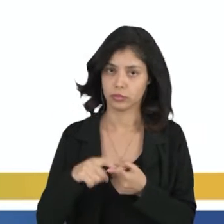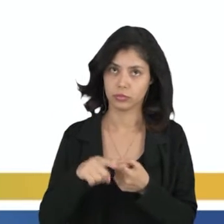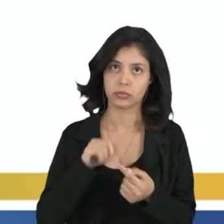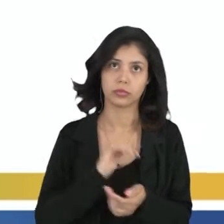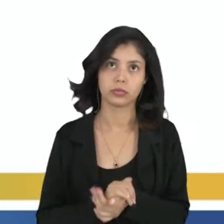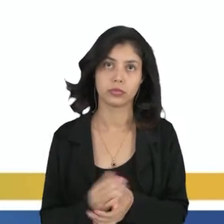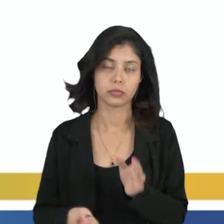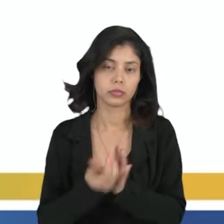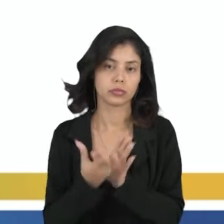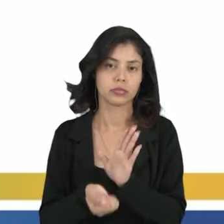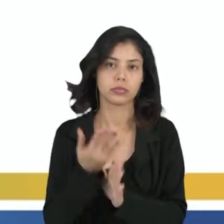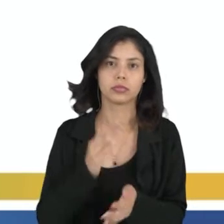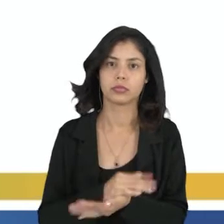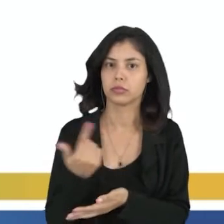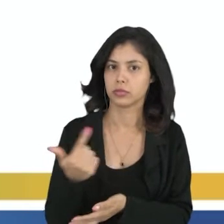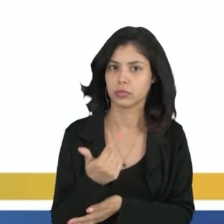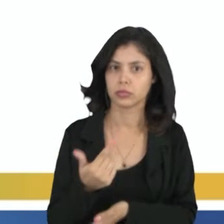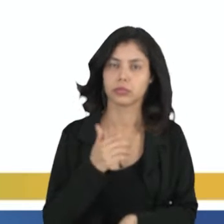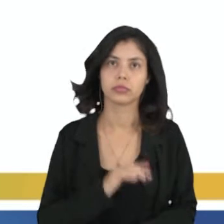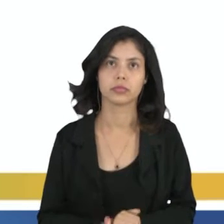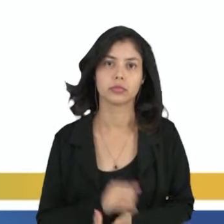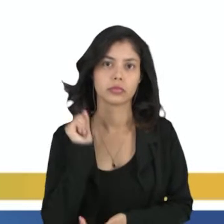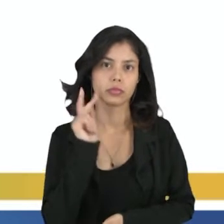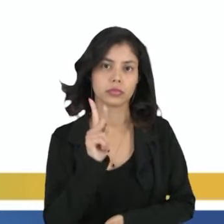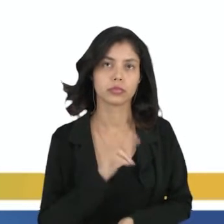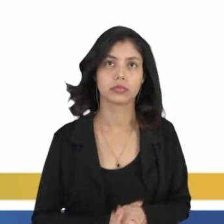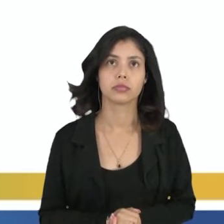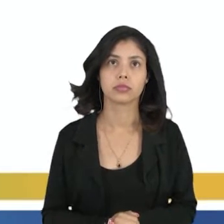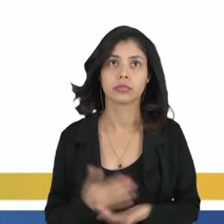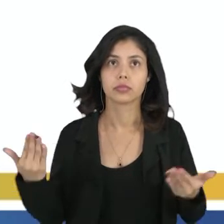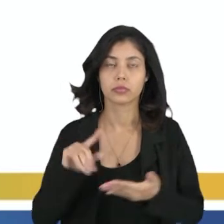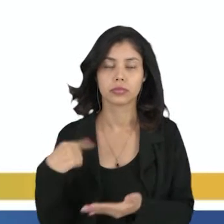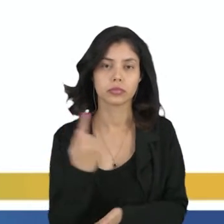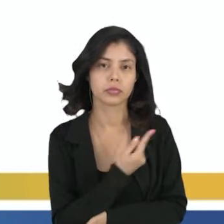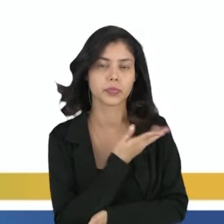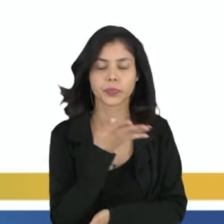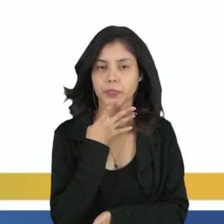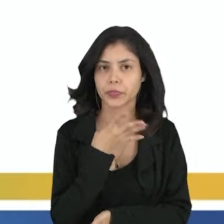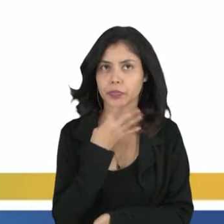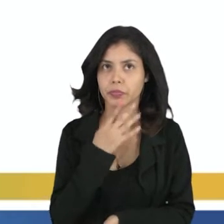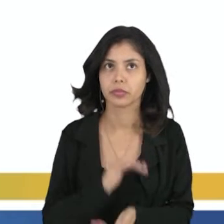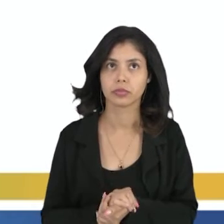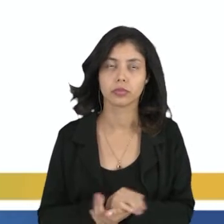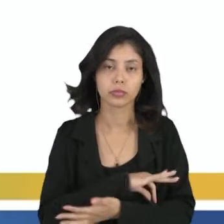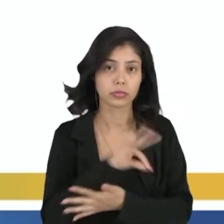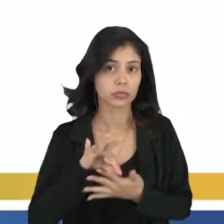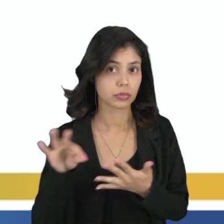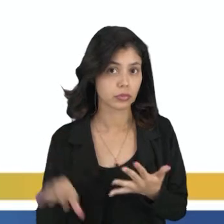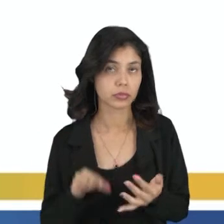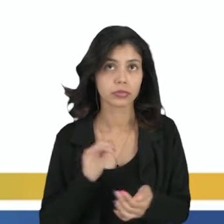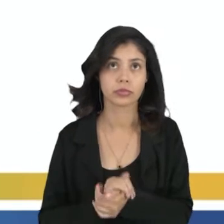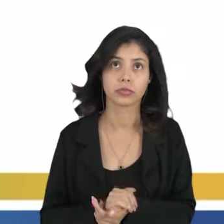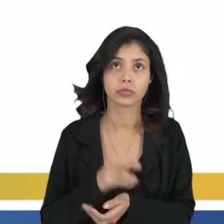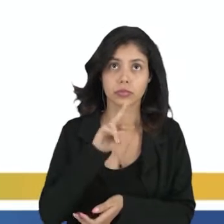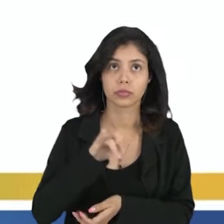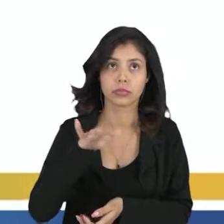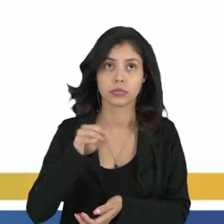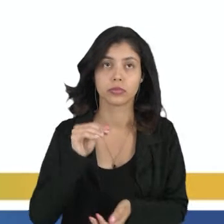e produto no segundo membro, ok? Então, agora nós vamos conhecer os tipos de reações